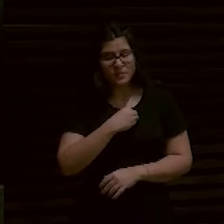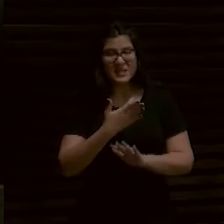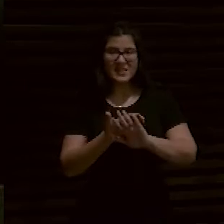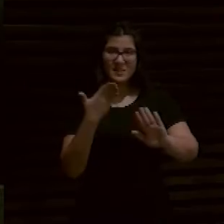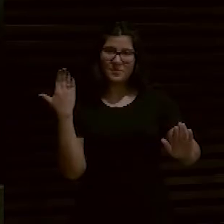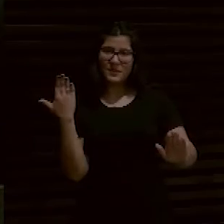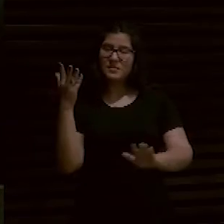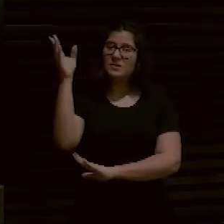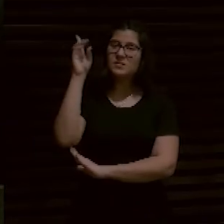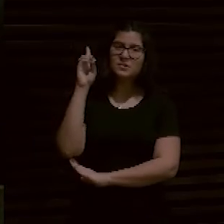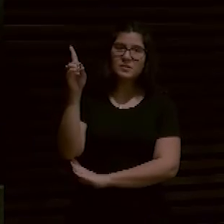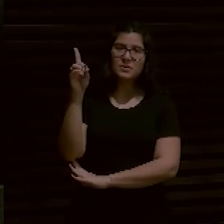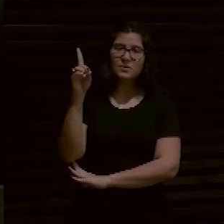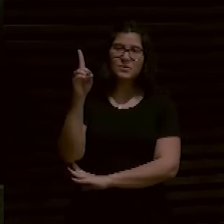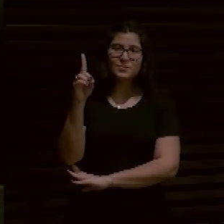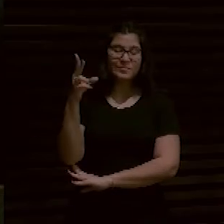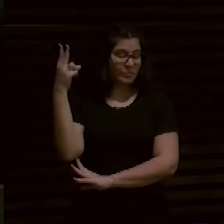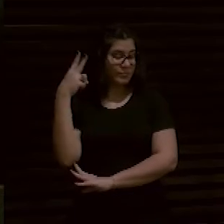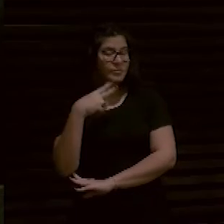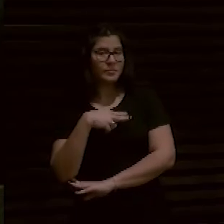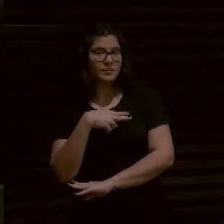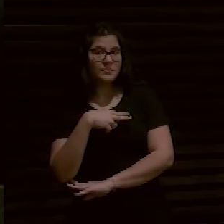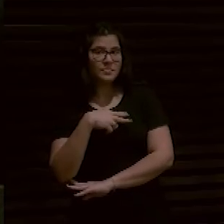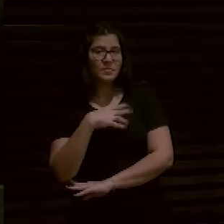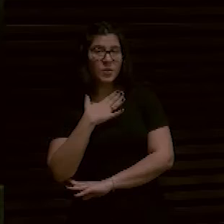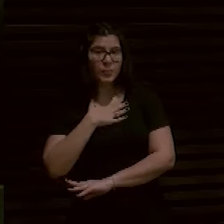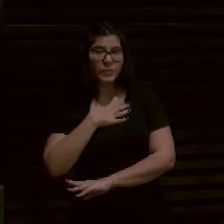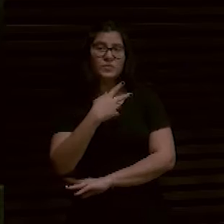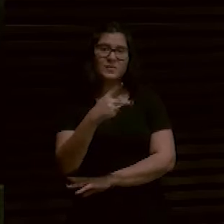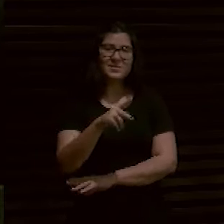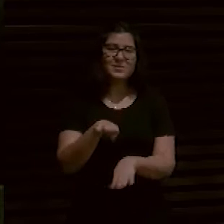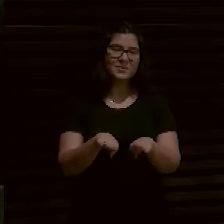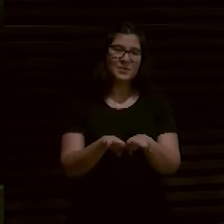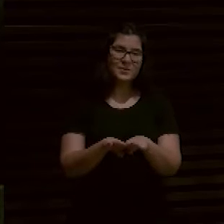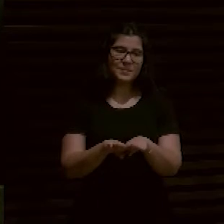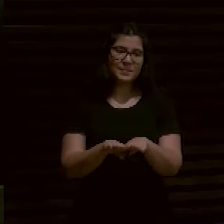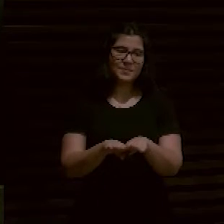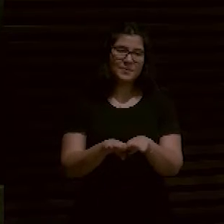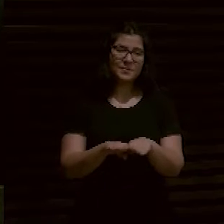separado de Deus. Esse é o raio-x, meu e seu.